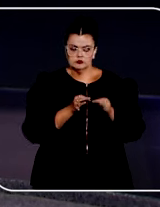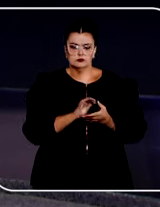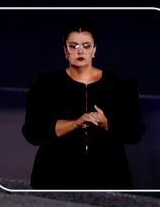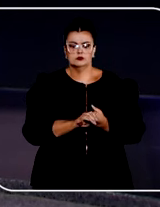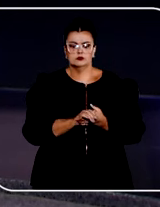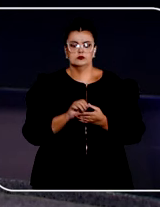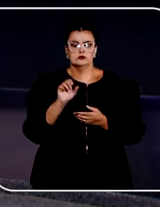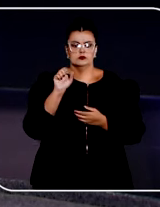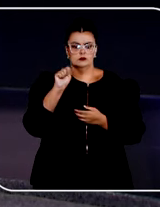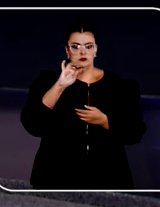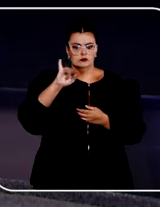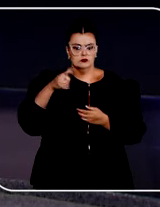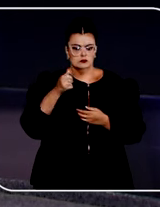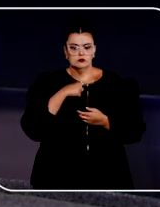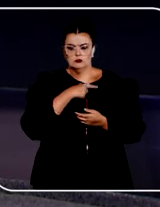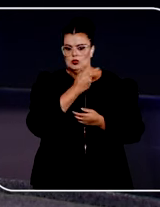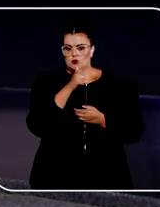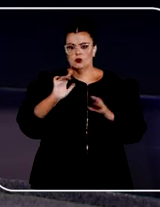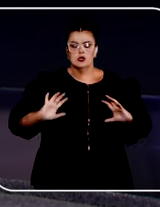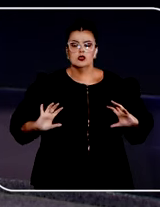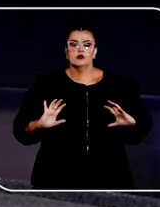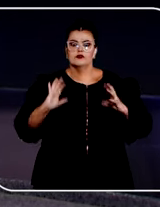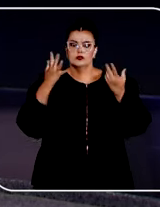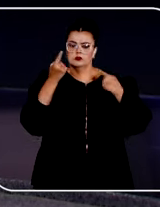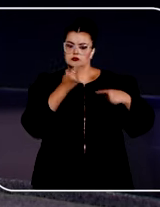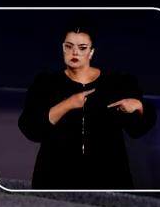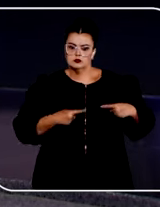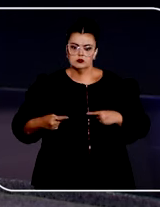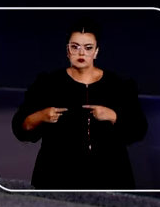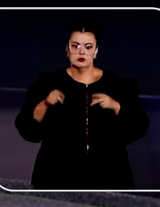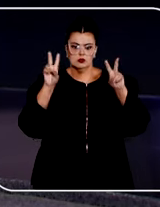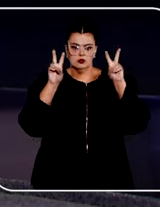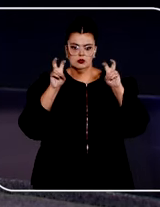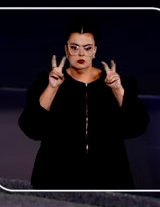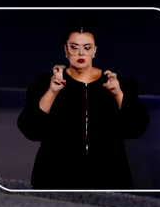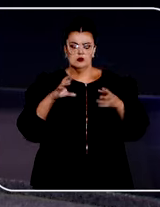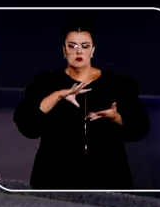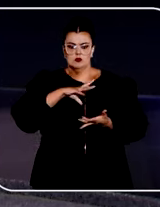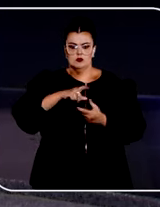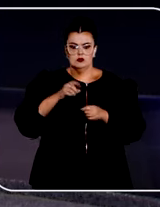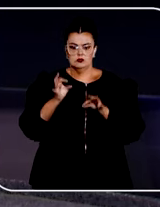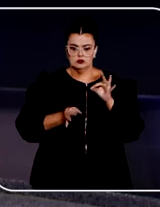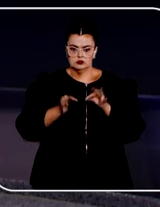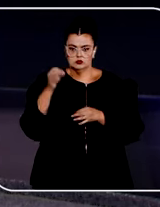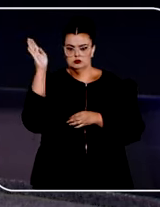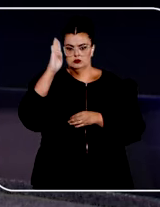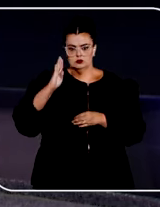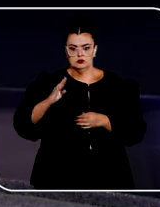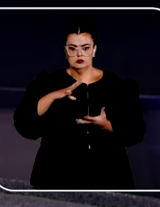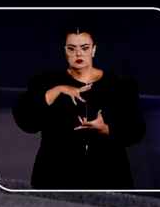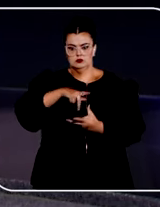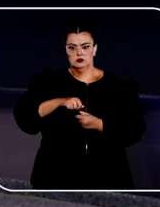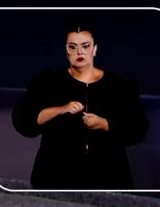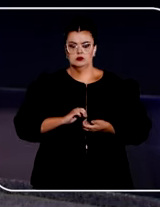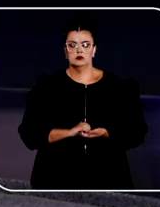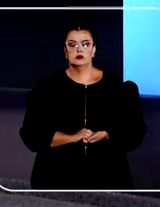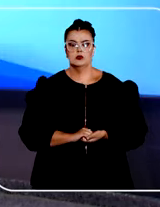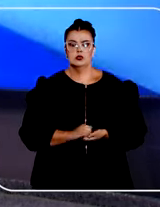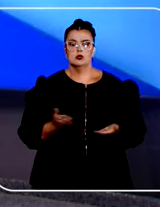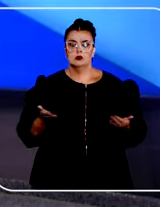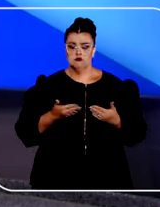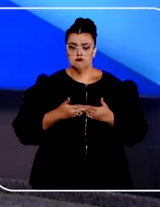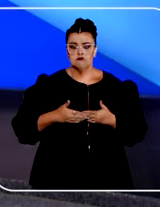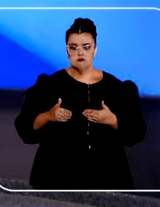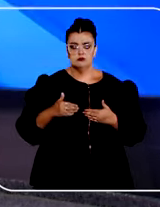Justiça promove uma série de eventos para discutir grandes temas do mundo jurídico no Brasil e no mundo neste mês